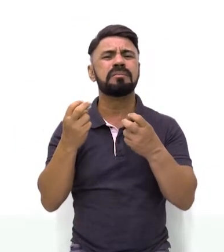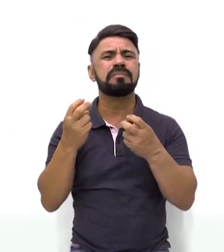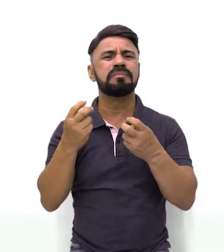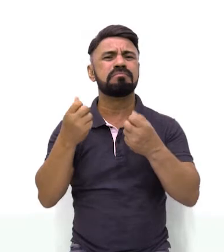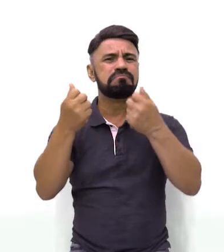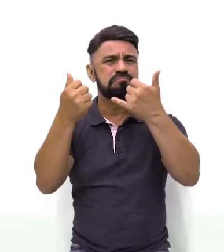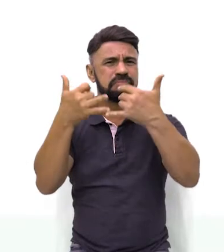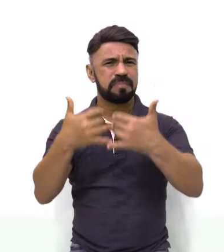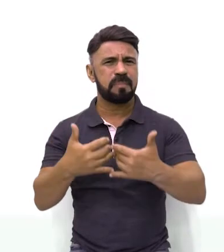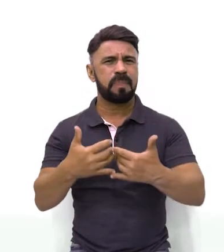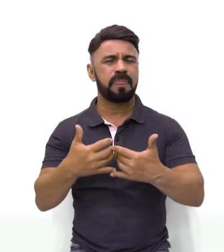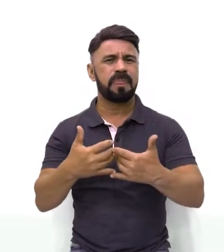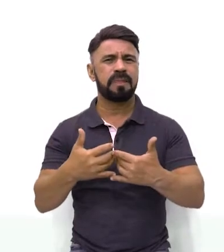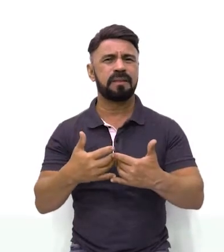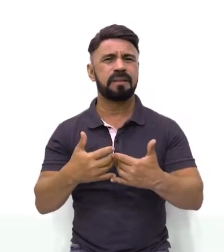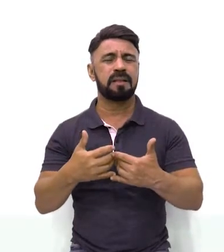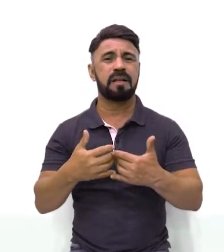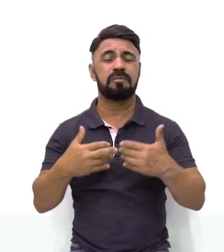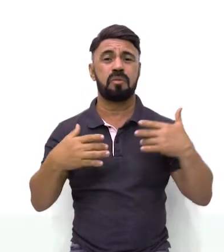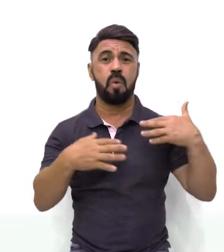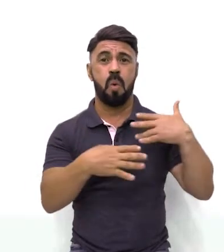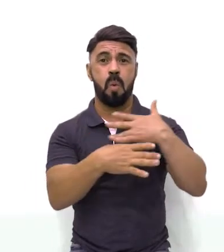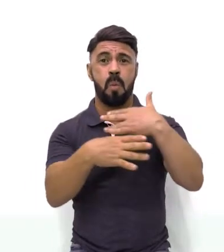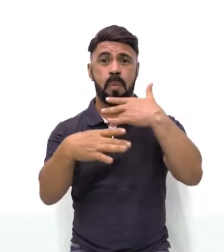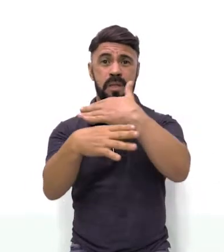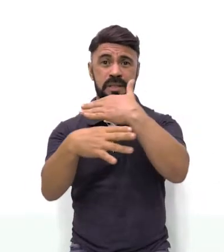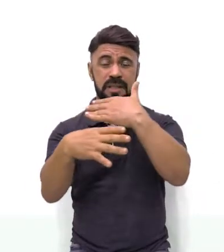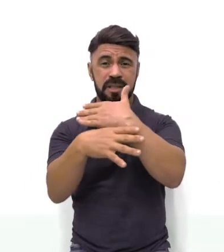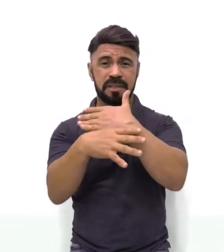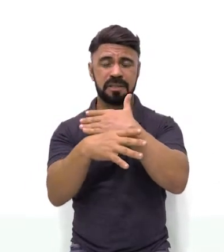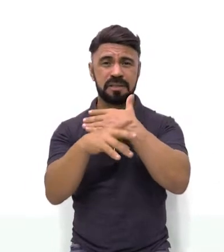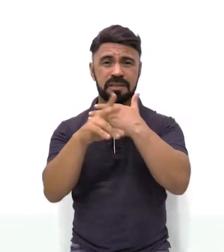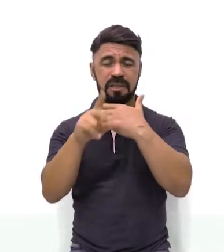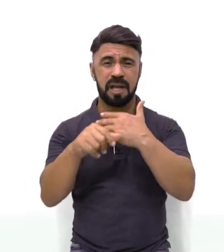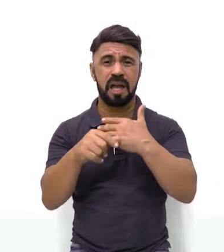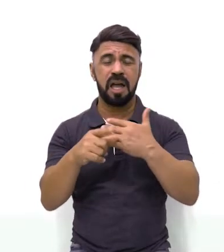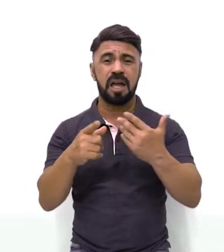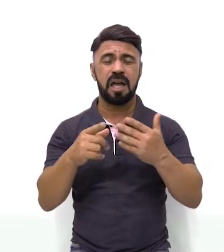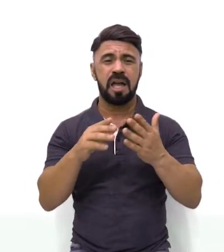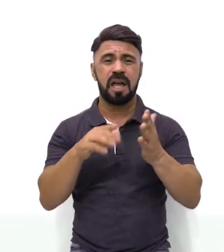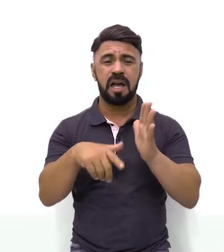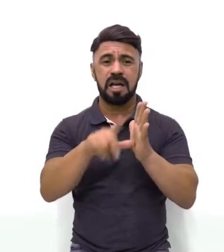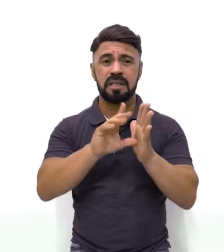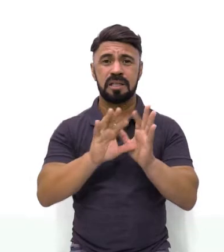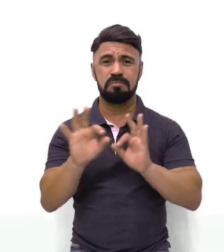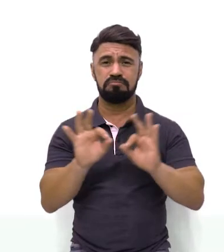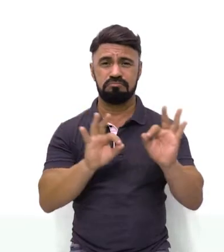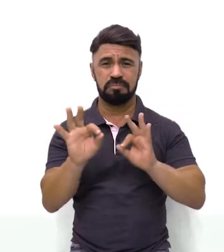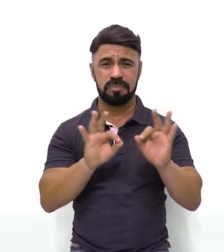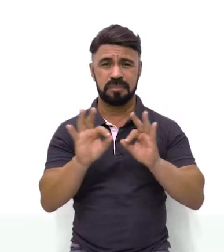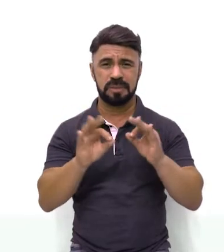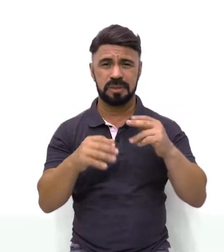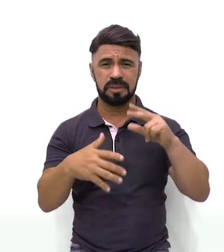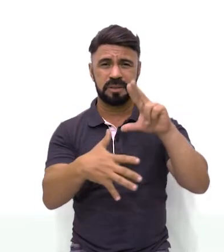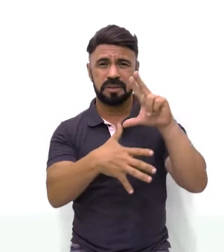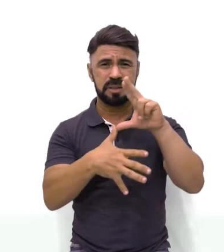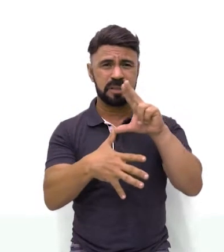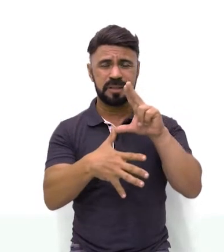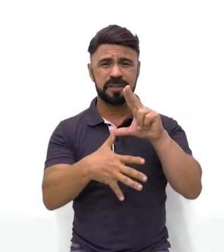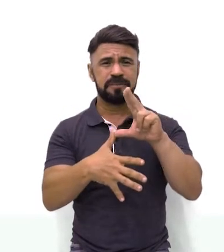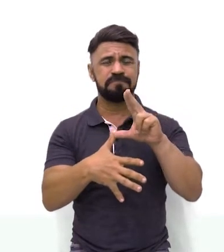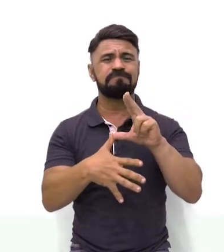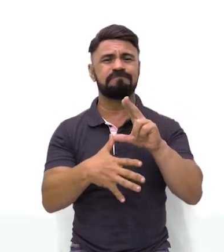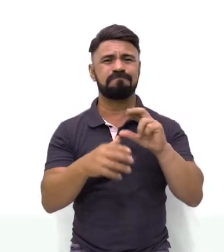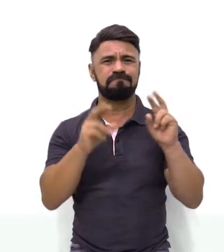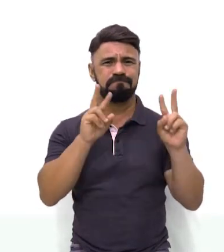na fala inicial. Urbanização não é sinônimo de planejamento aqui na América Latina. Está